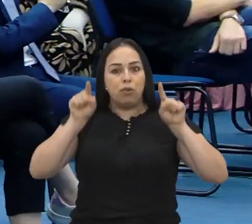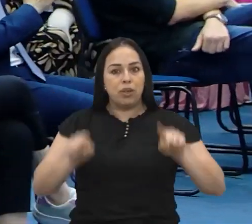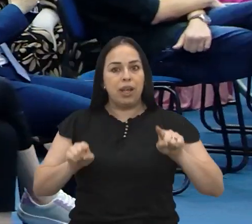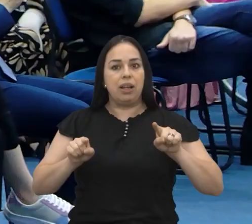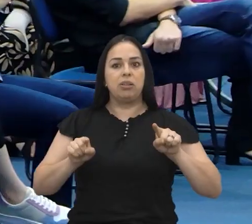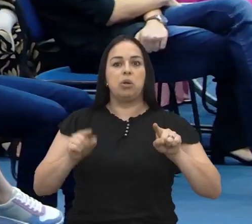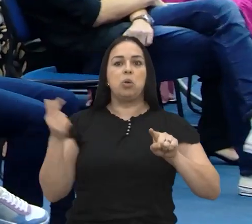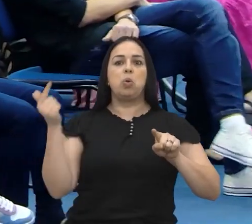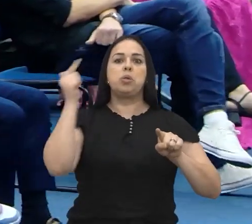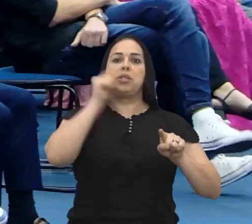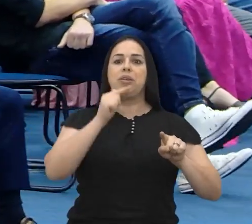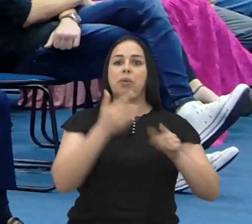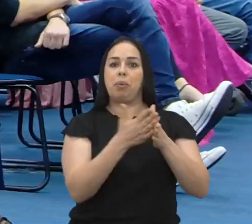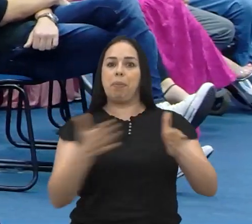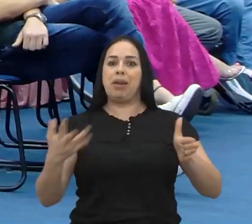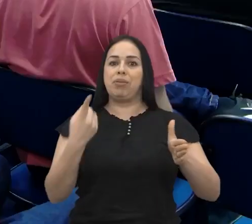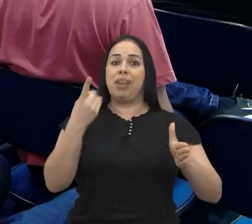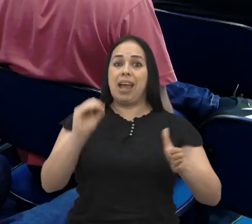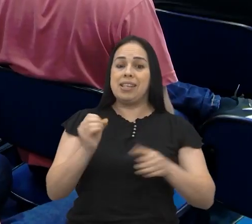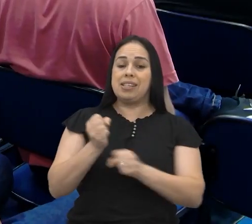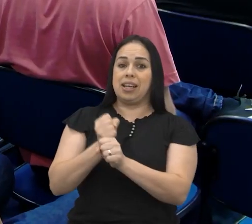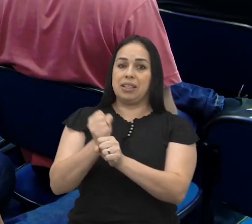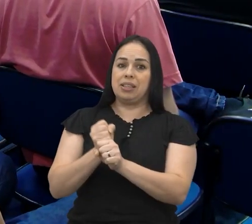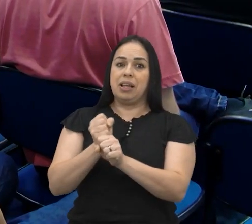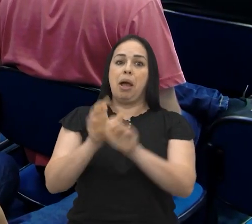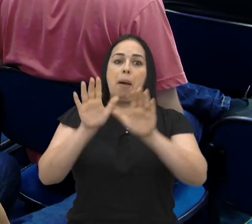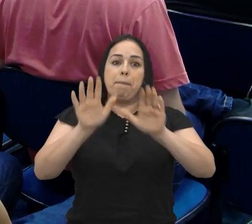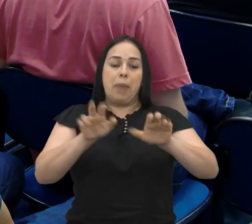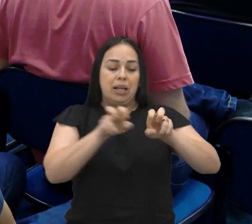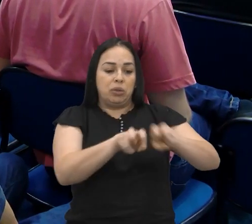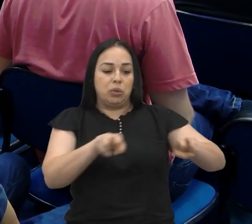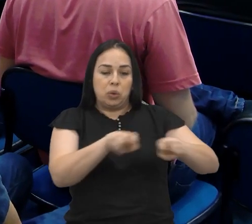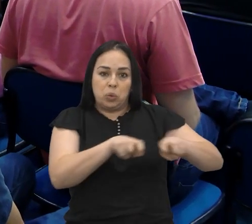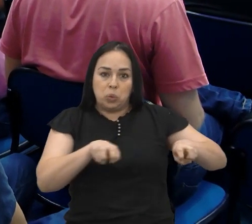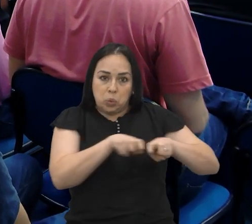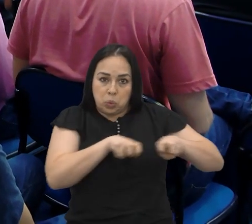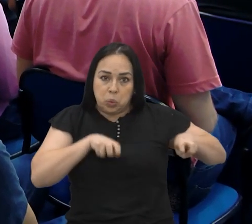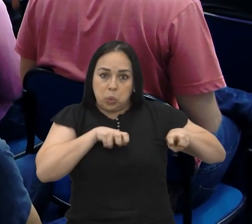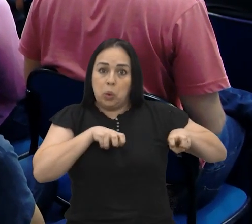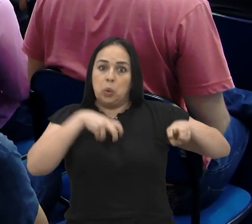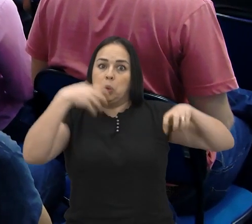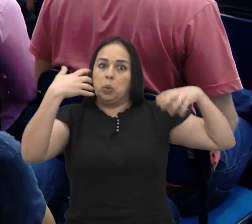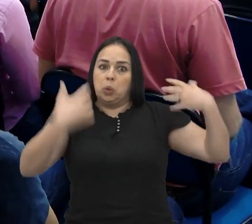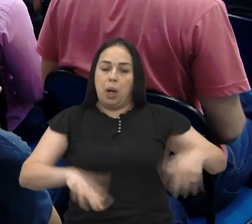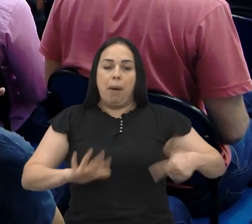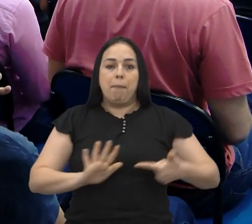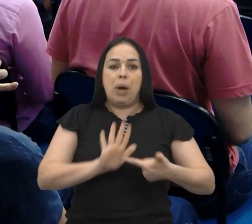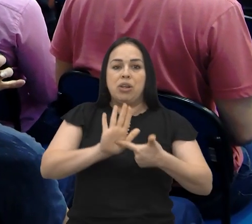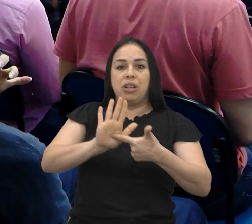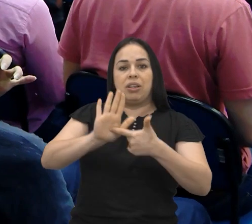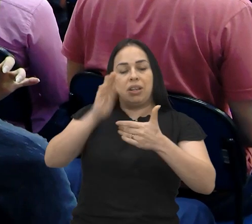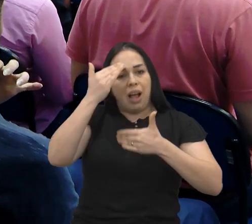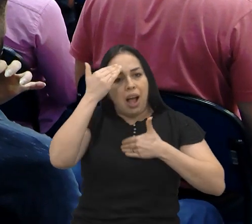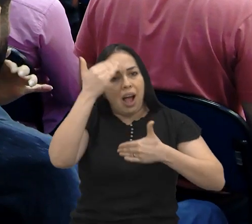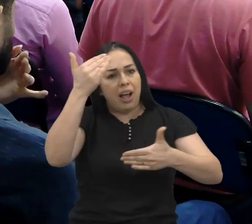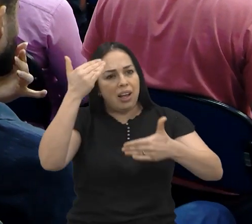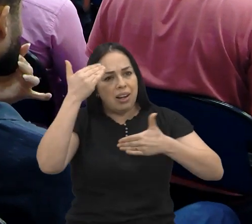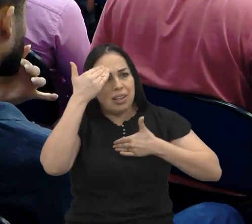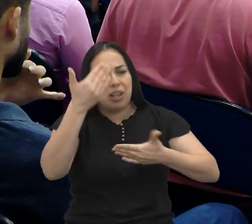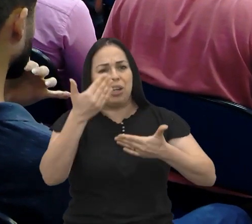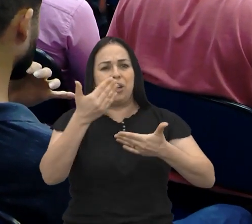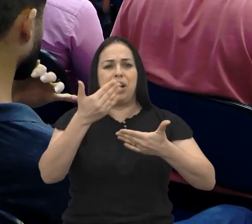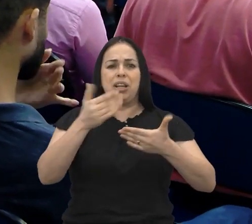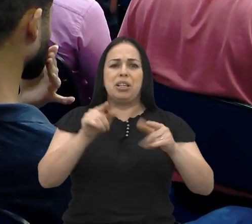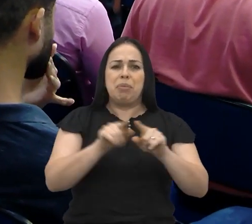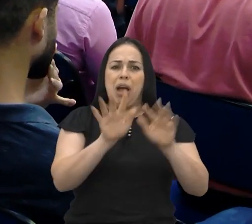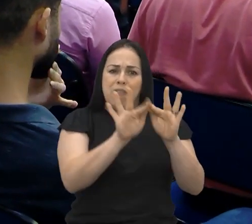uma década de serviços prestados, mas as cadeiras, quase todas ocupadas, foram uma demonstração de gratidão de companheiros